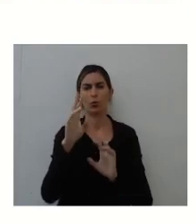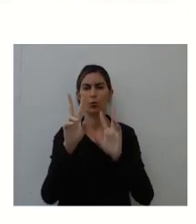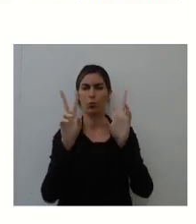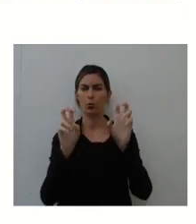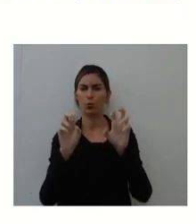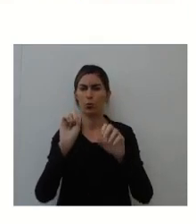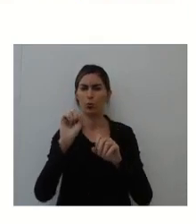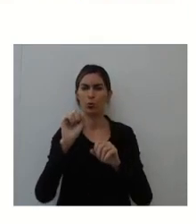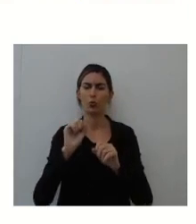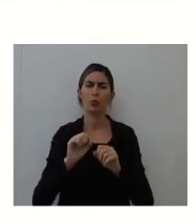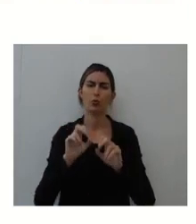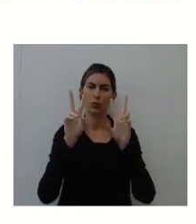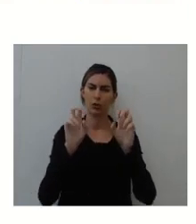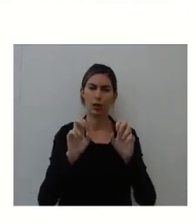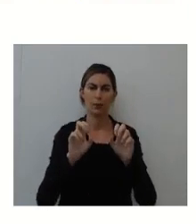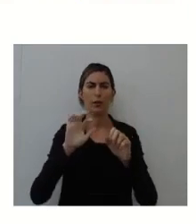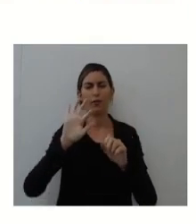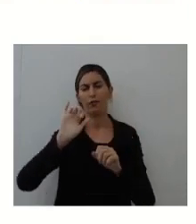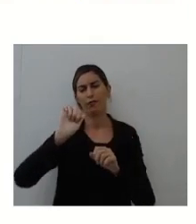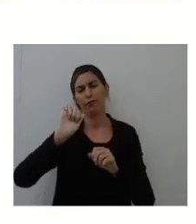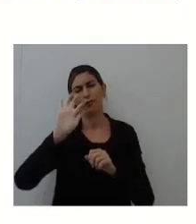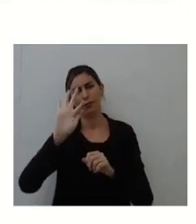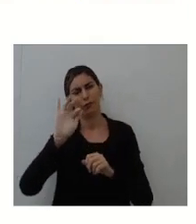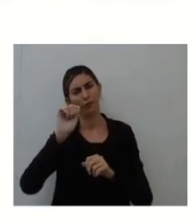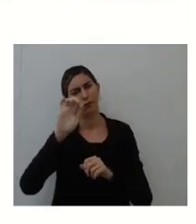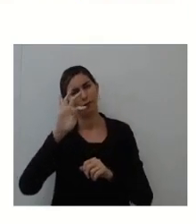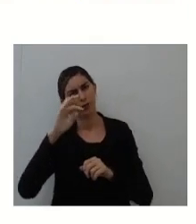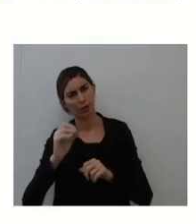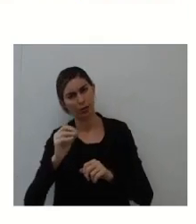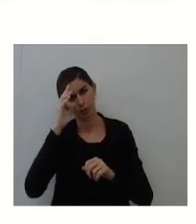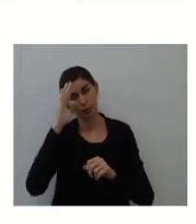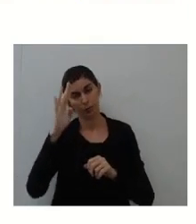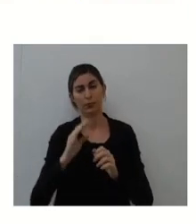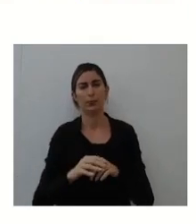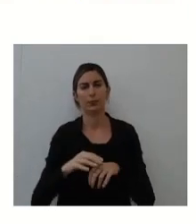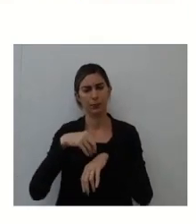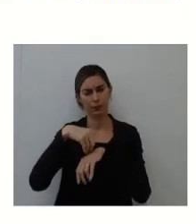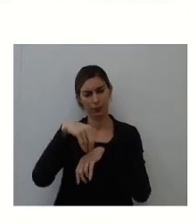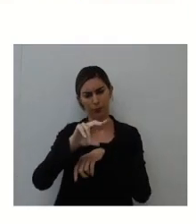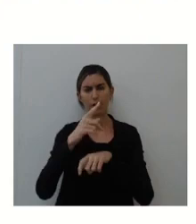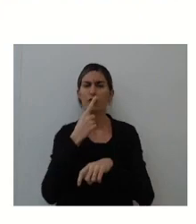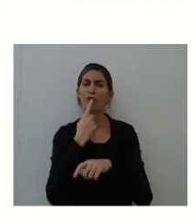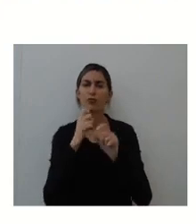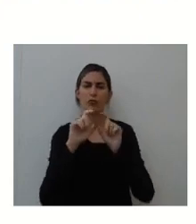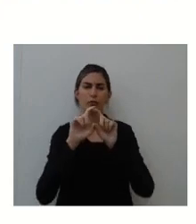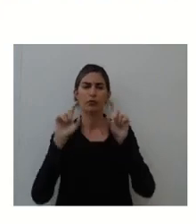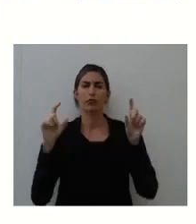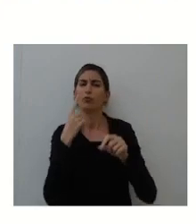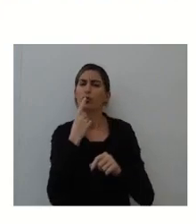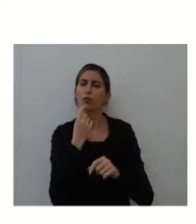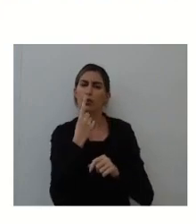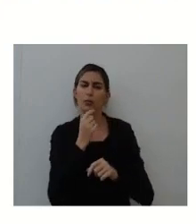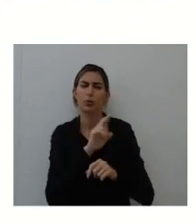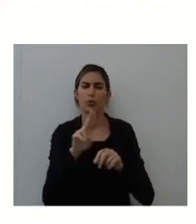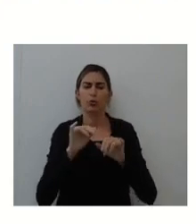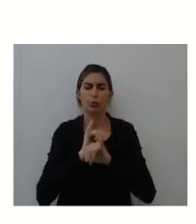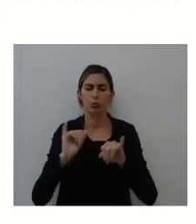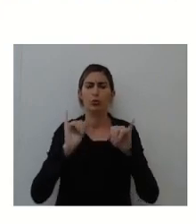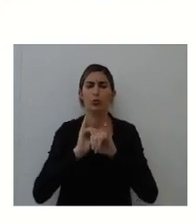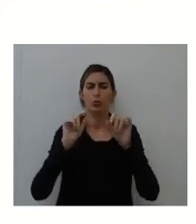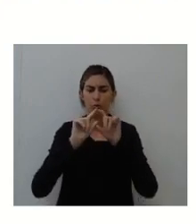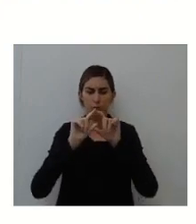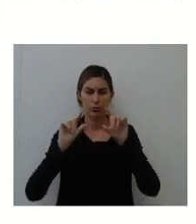assunto principal, o fato principal a ser abordado. E aí eu destaquei em vermelho aquilo que a gente chama na notícia de